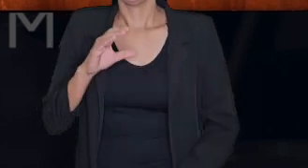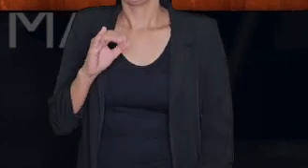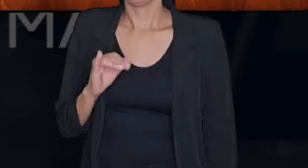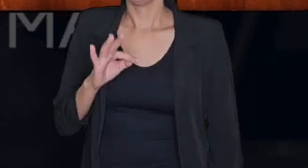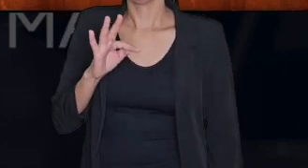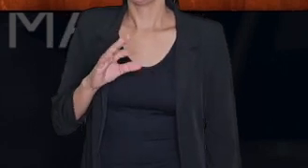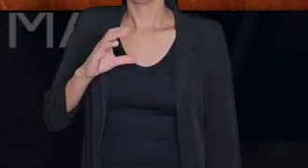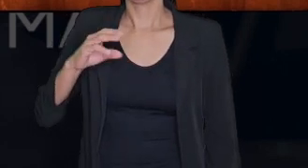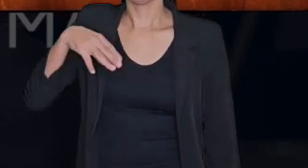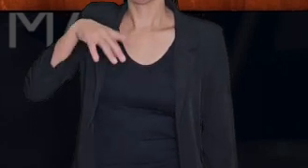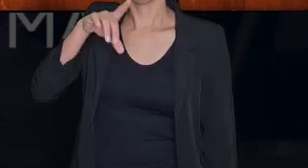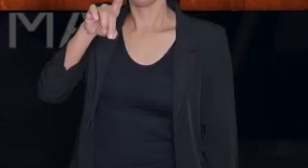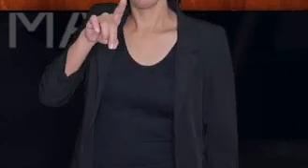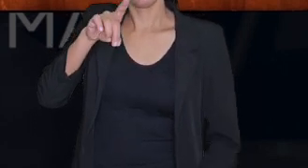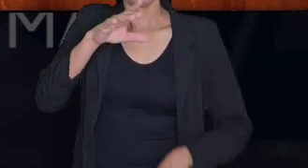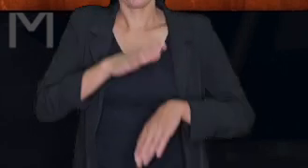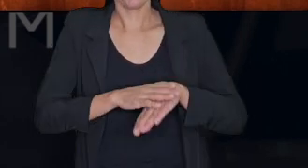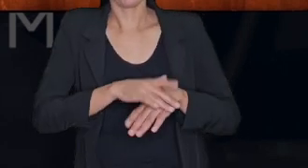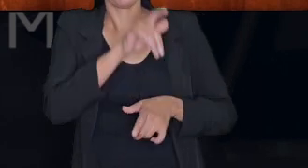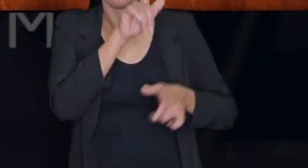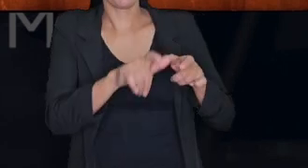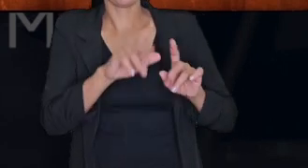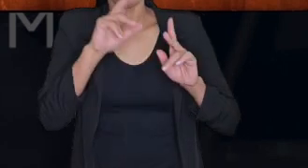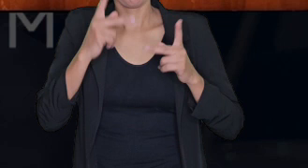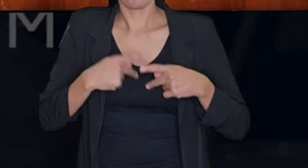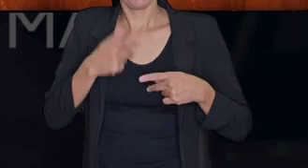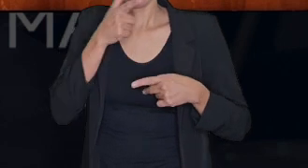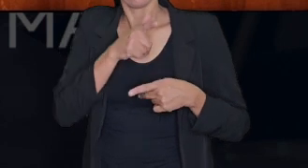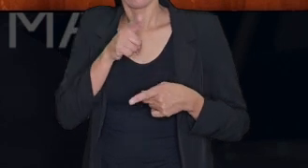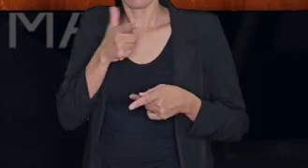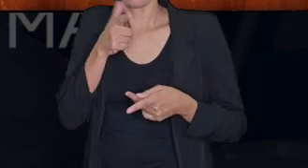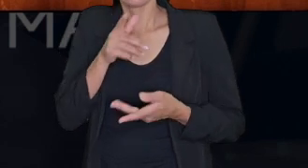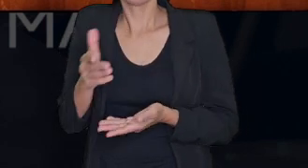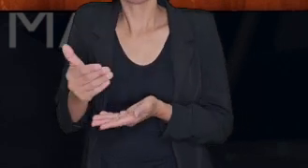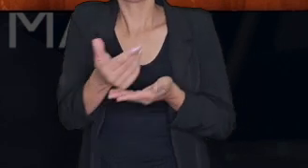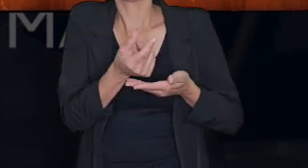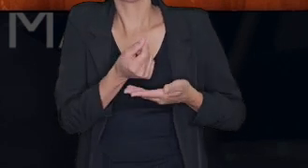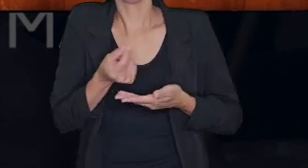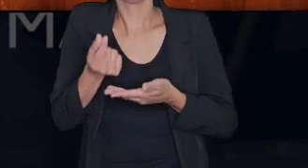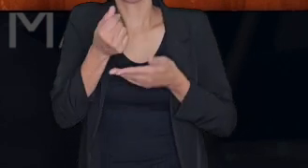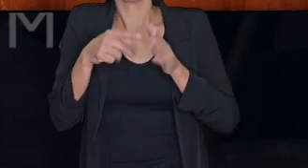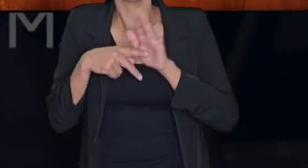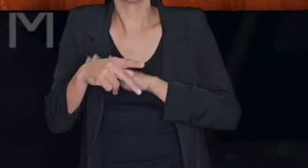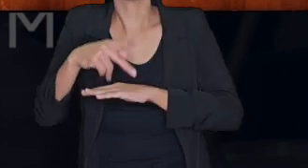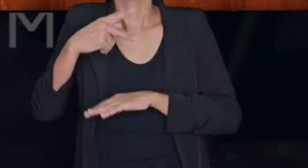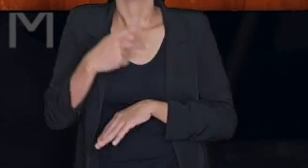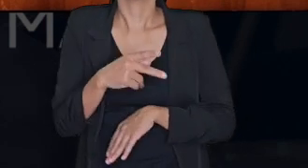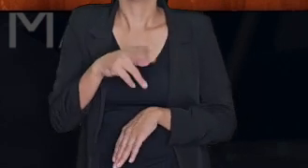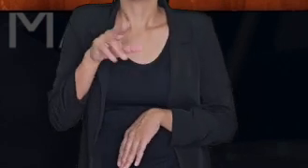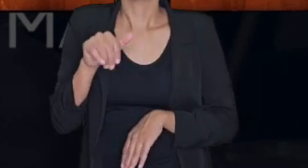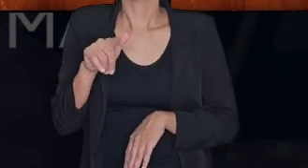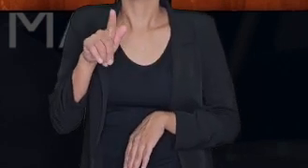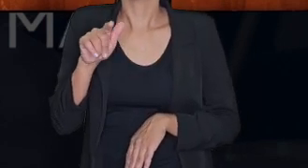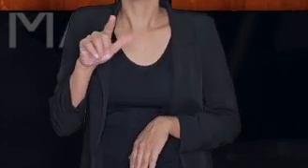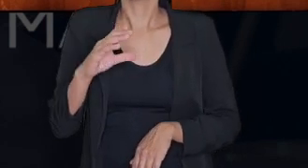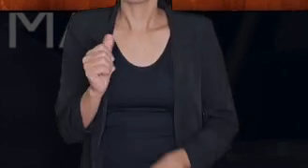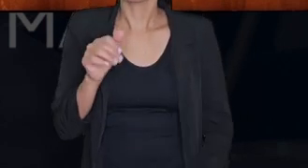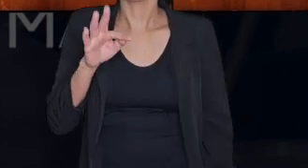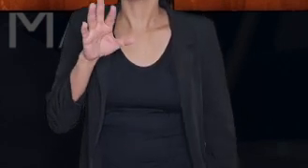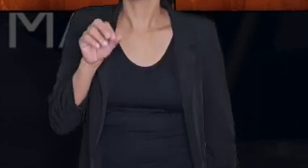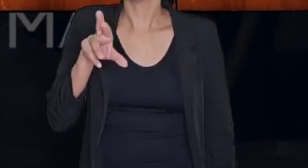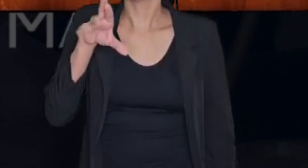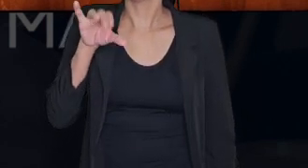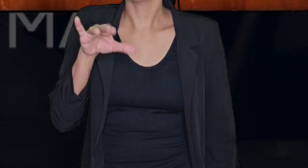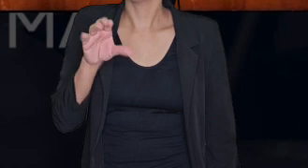Estado. Ele precisa receber ITCMD quando herdeiros forem levantar dinheiro de precatório.